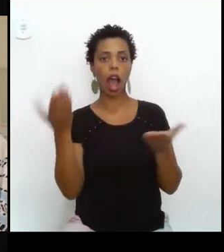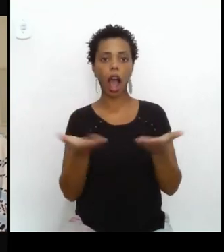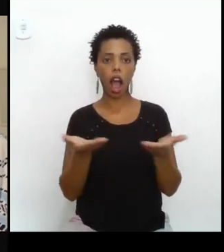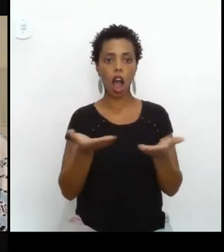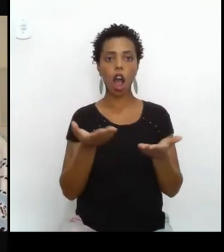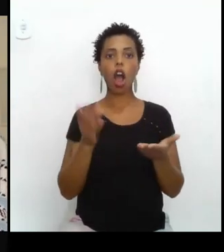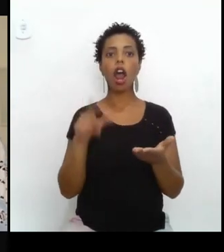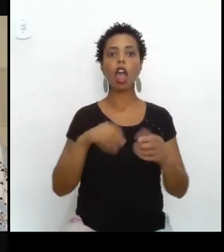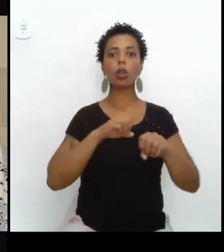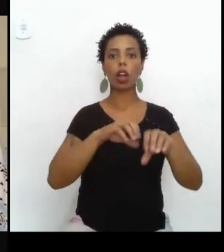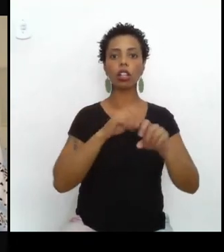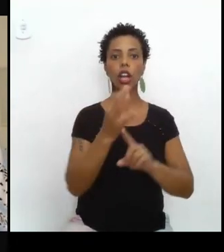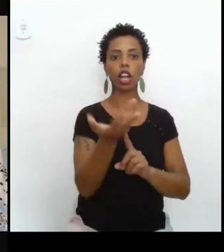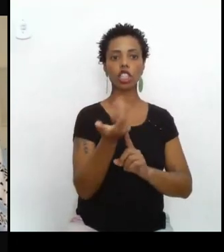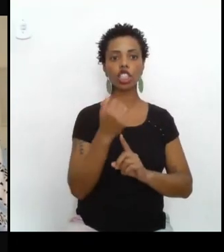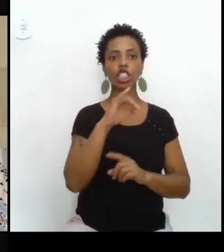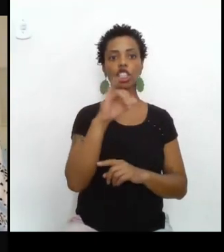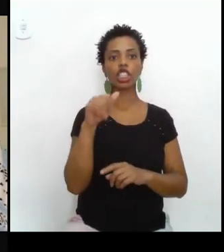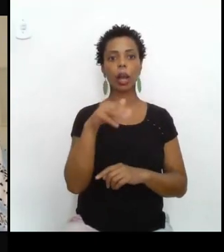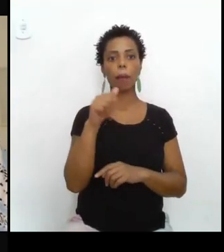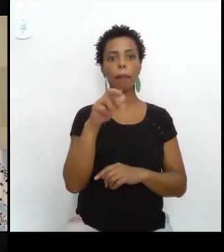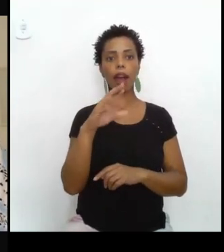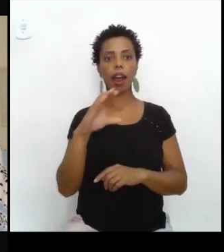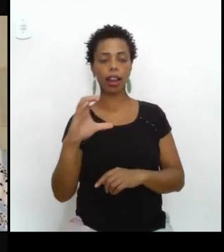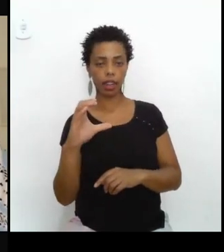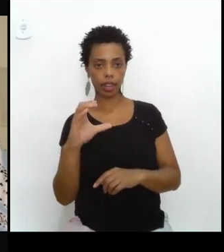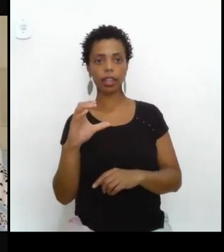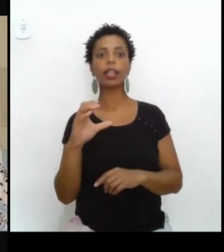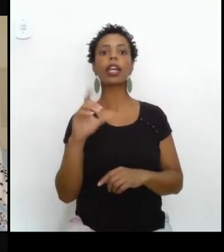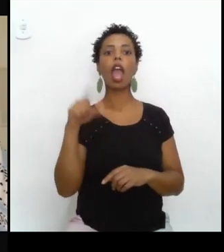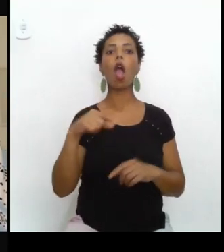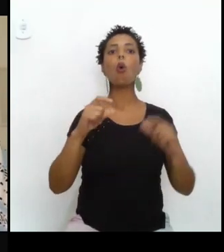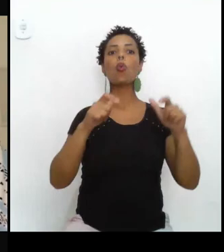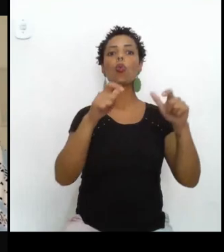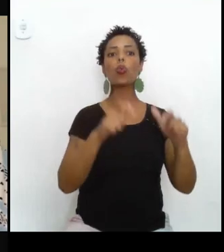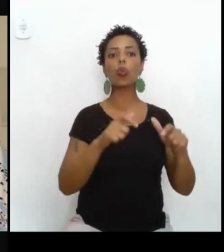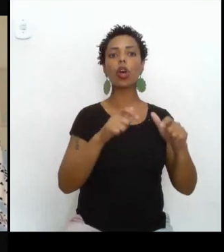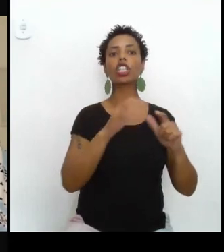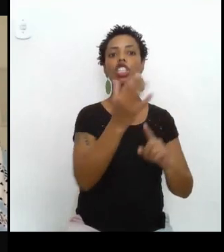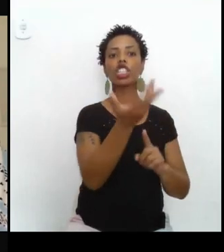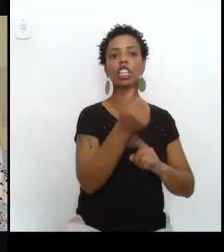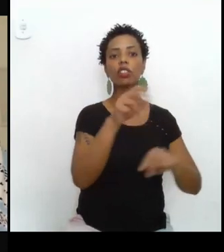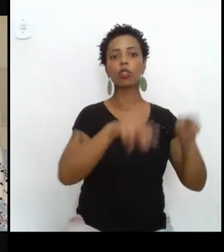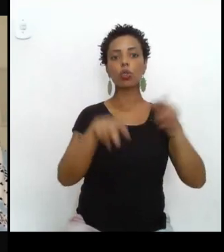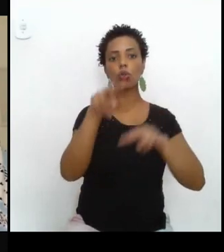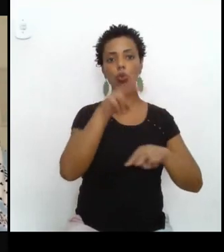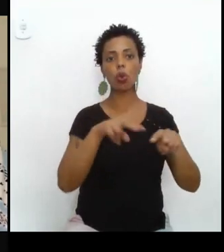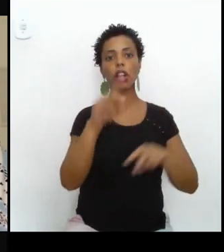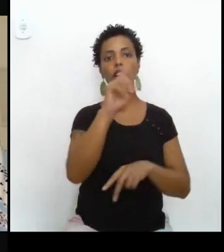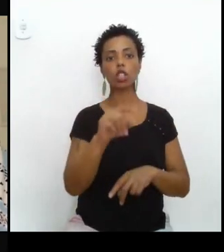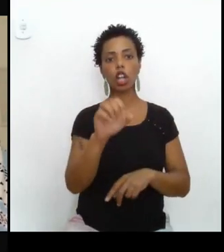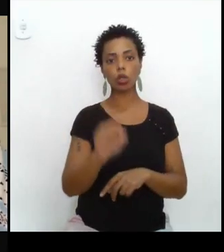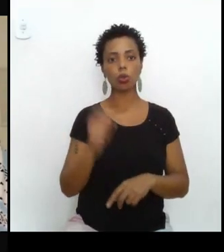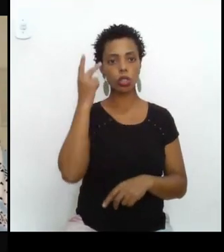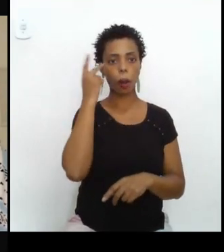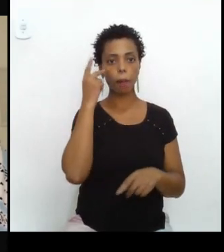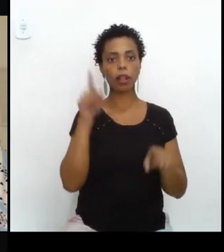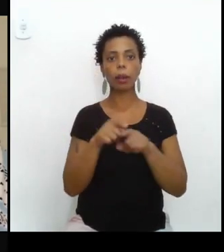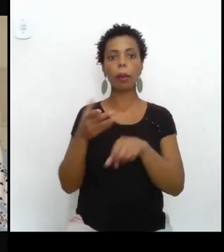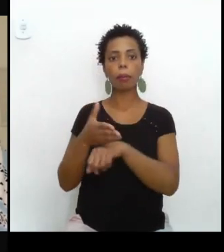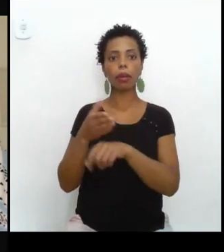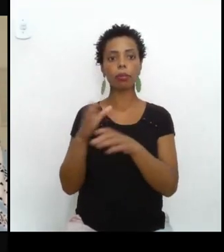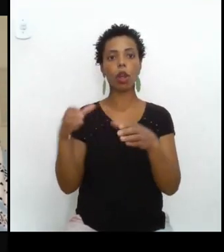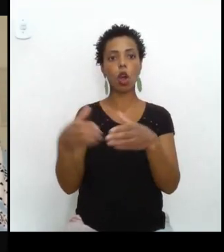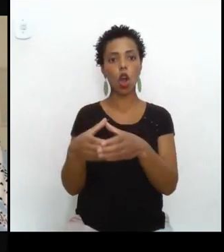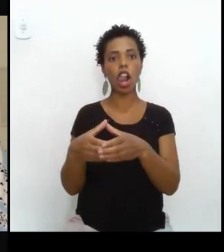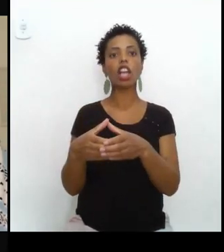já Max Jardim Miriam arte Clube no ateliê de artes visuais cidadania na zona sul de São Paulo e faz parte do coletivo do Oceano pajubá